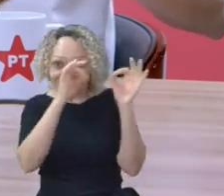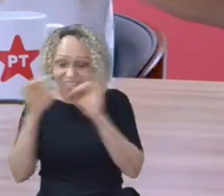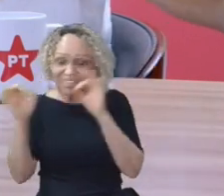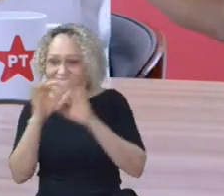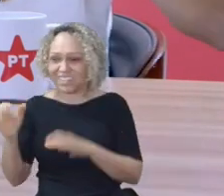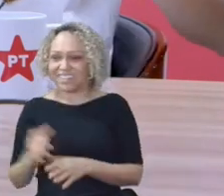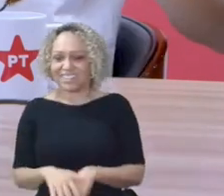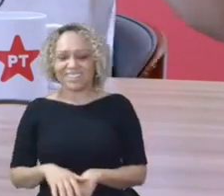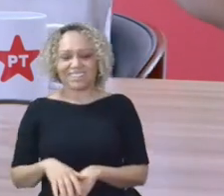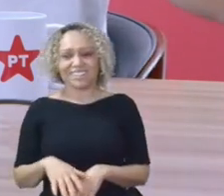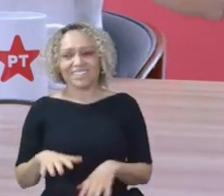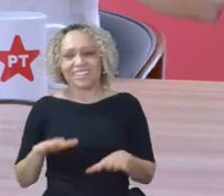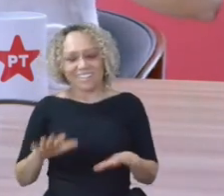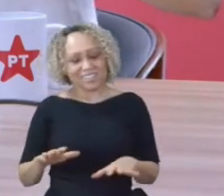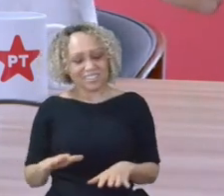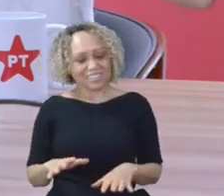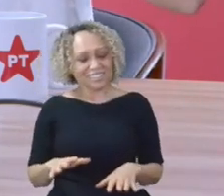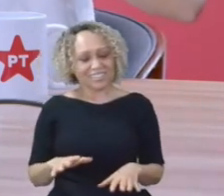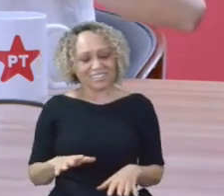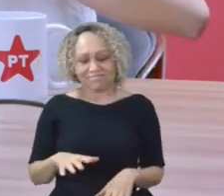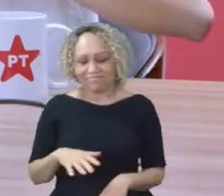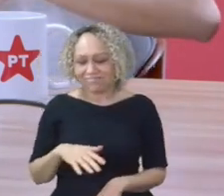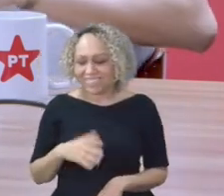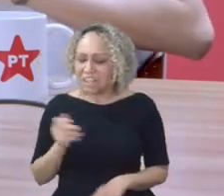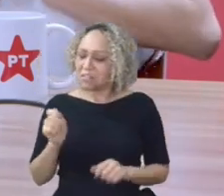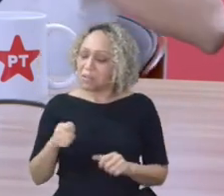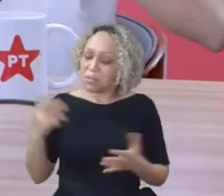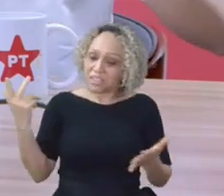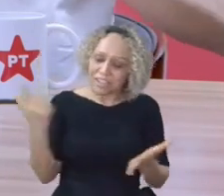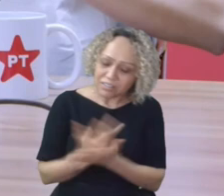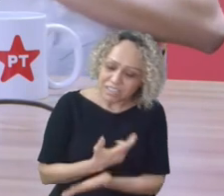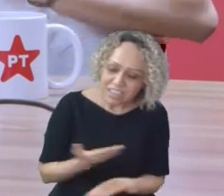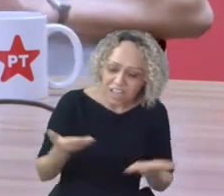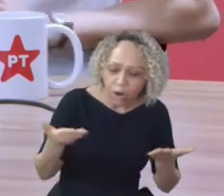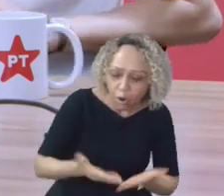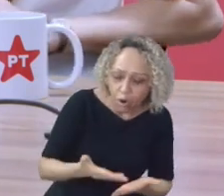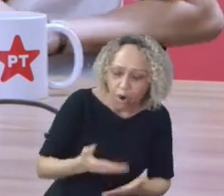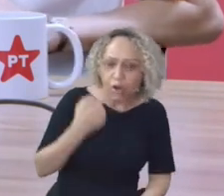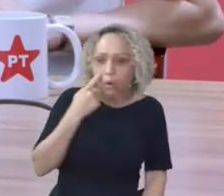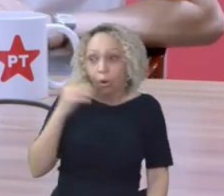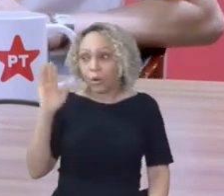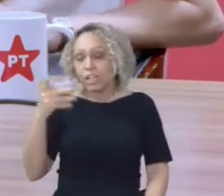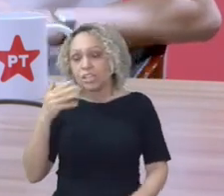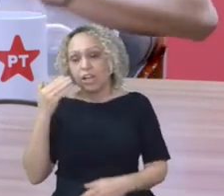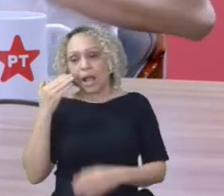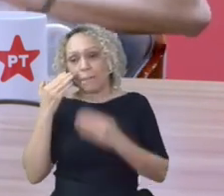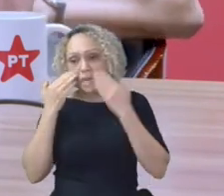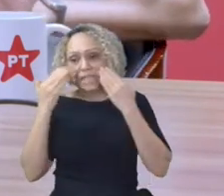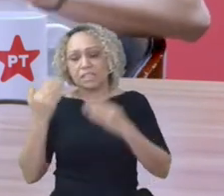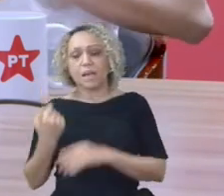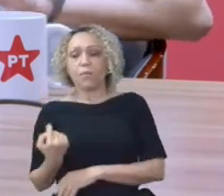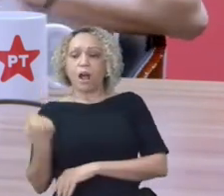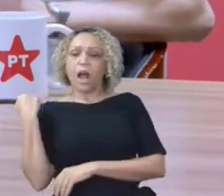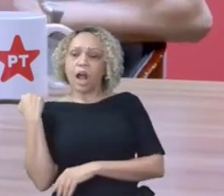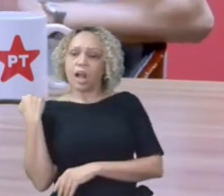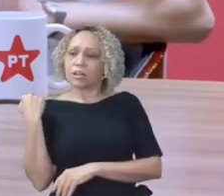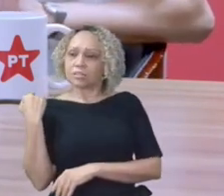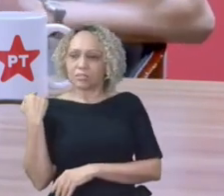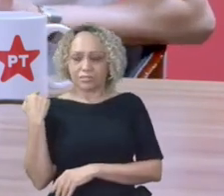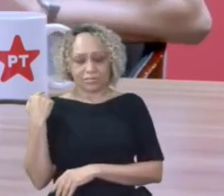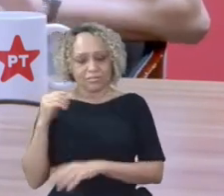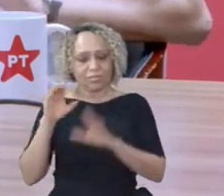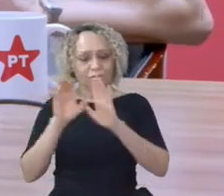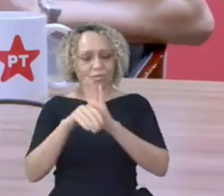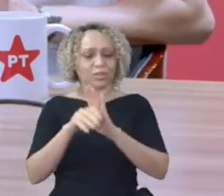os episódios que já passaram, ouve o que tá acontecendo agora. Não tem como não ouvir. O que não falta é